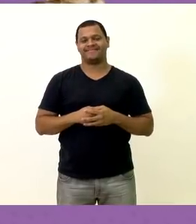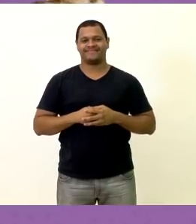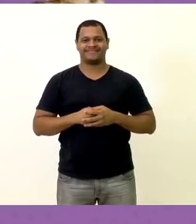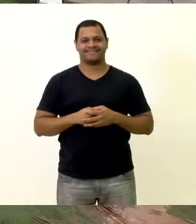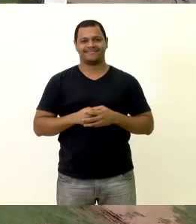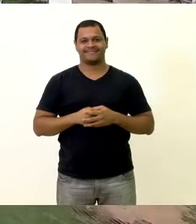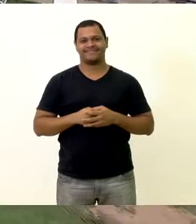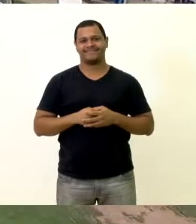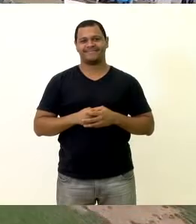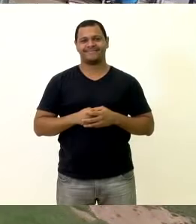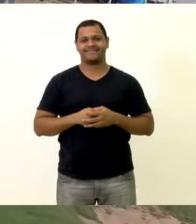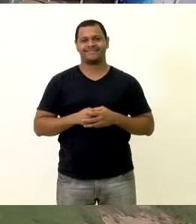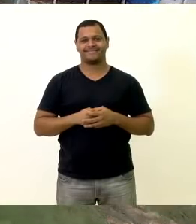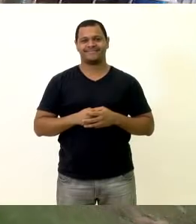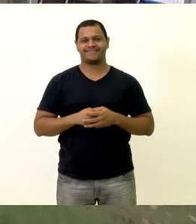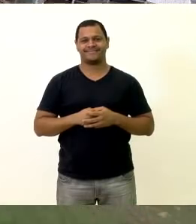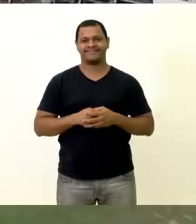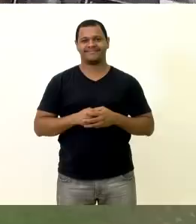Minas Gerais.